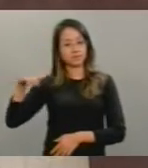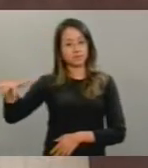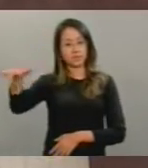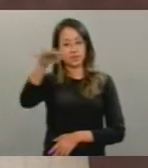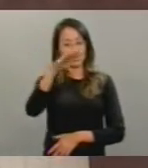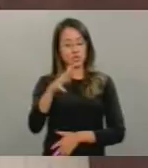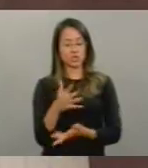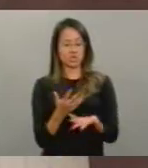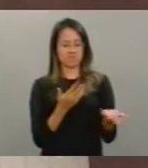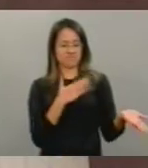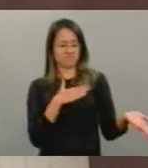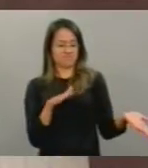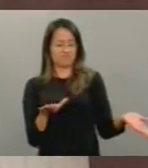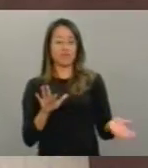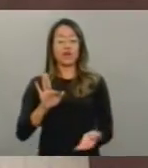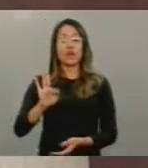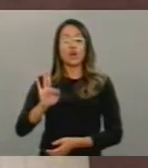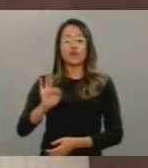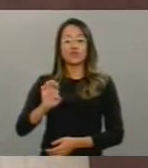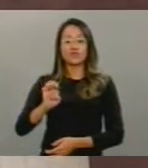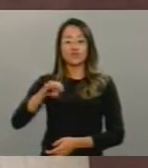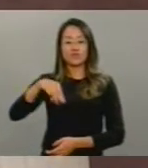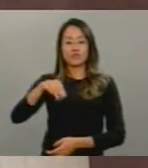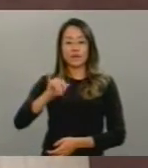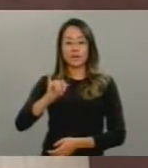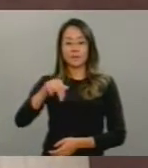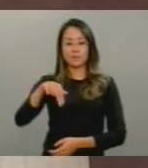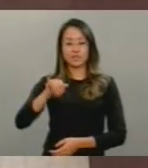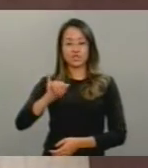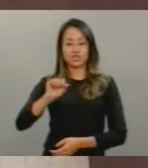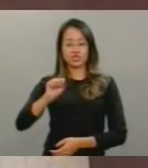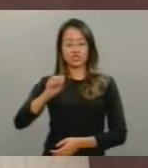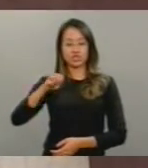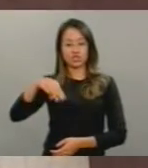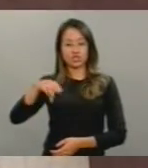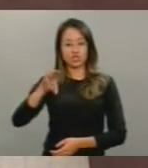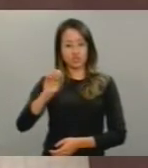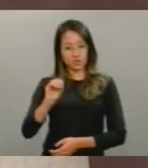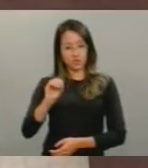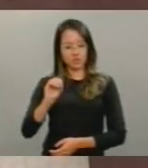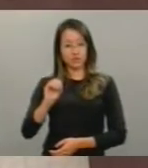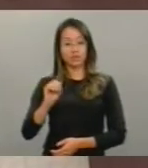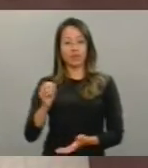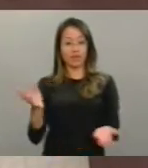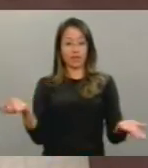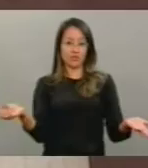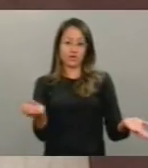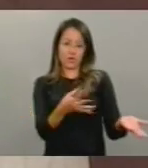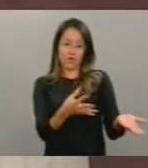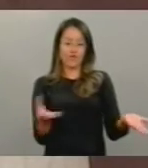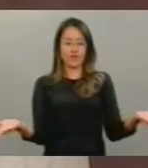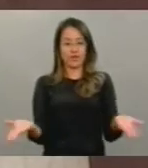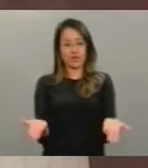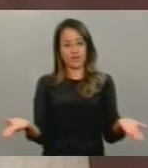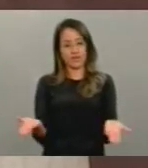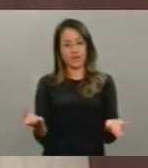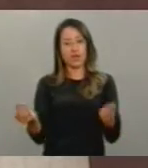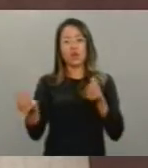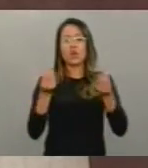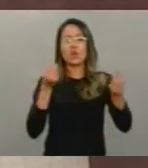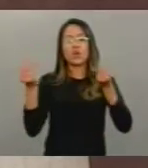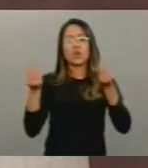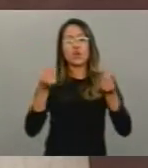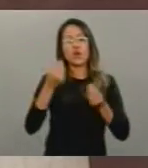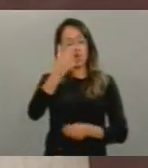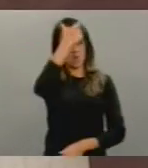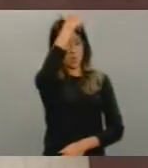Se houve algo que o século XX trouxe de mudança, foi o papel político e social da mulher.